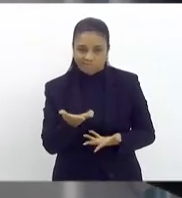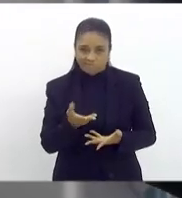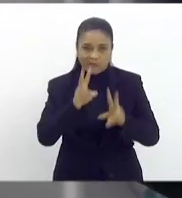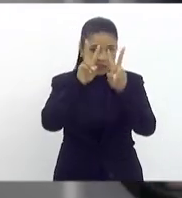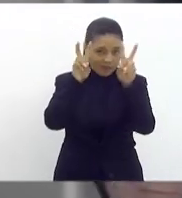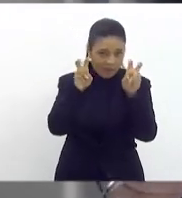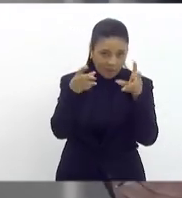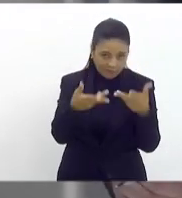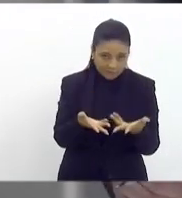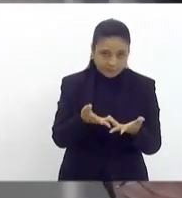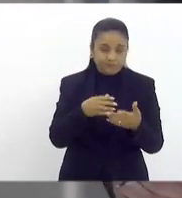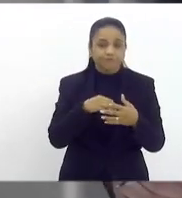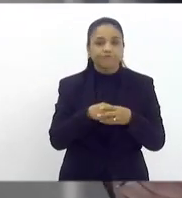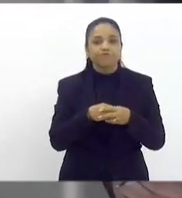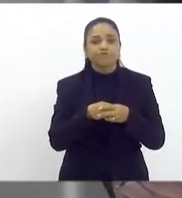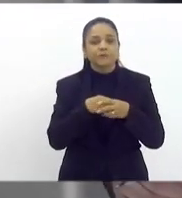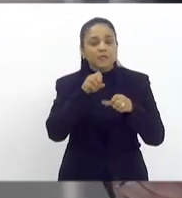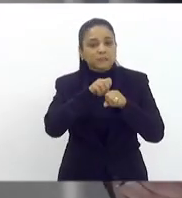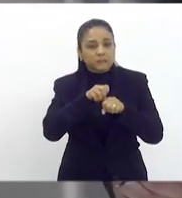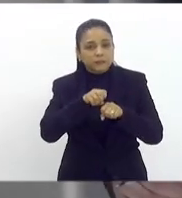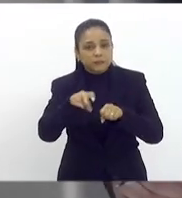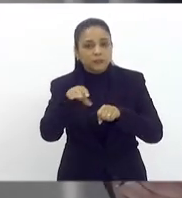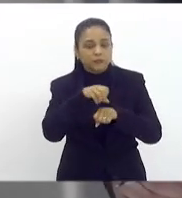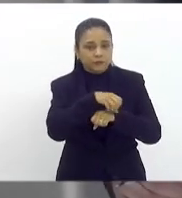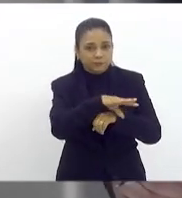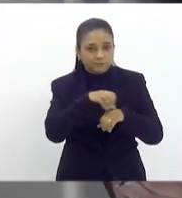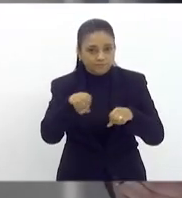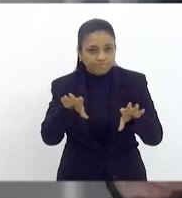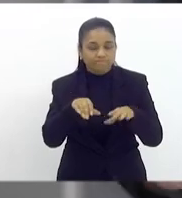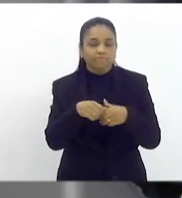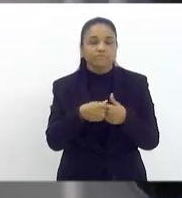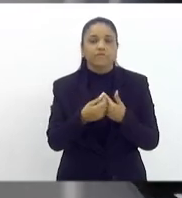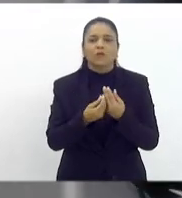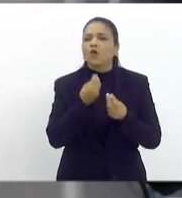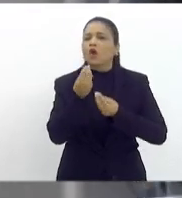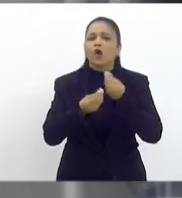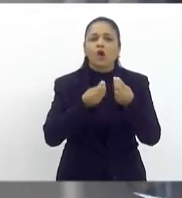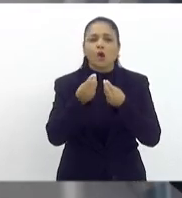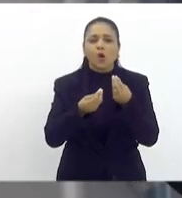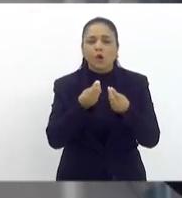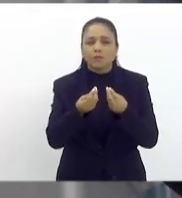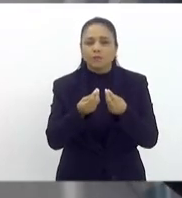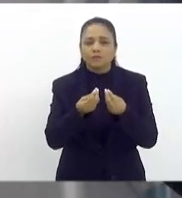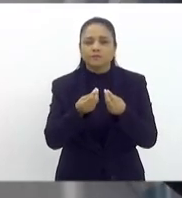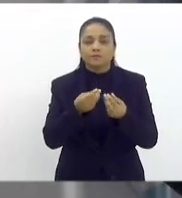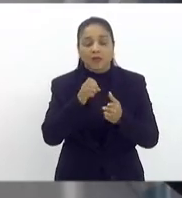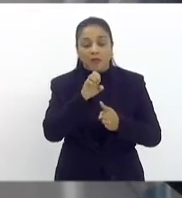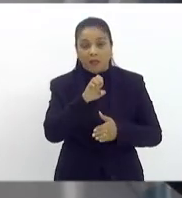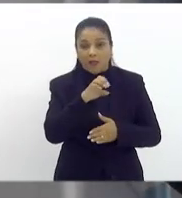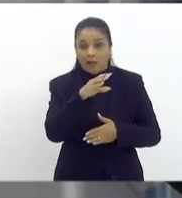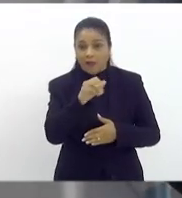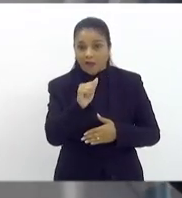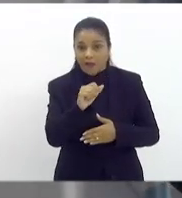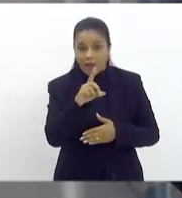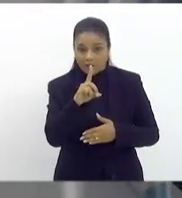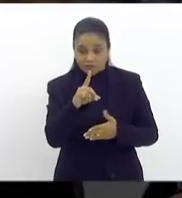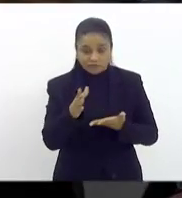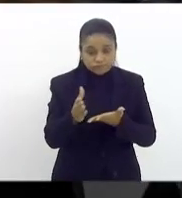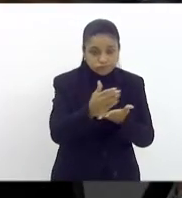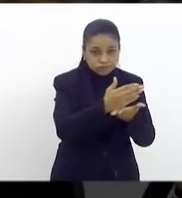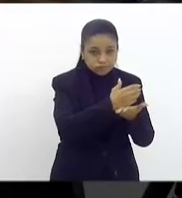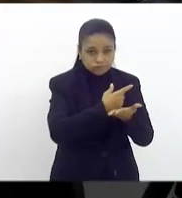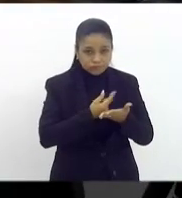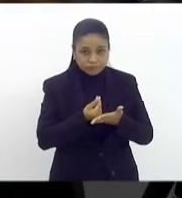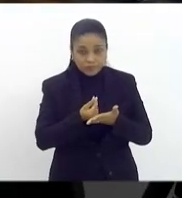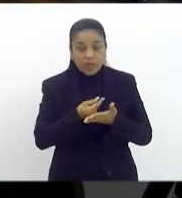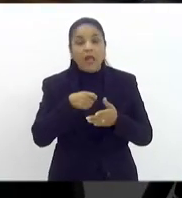O formato de distribuição, deputado Carlos Macedo, é que o ECAD arrecada, mas quem distribui são as